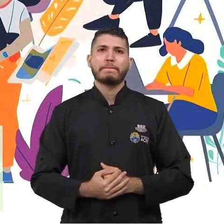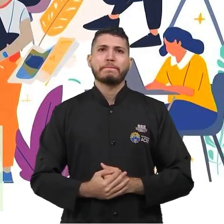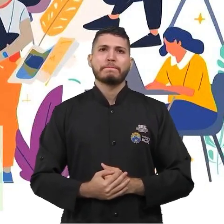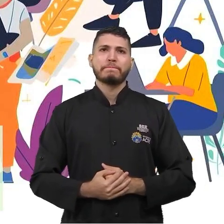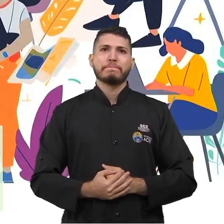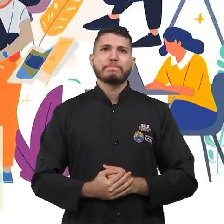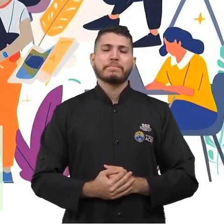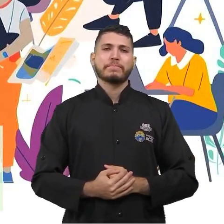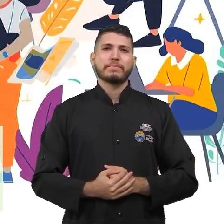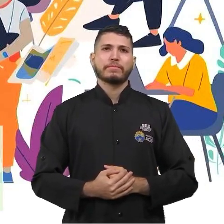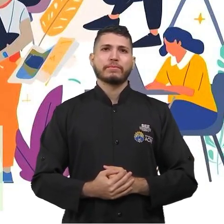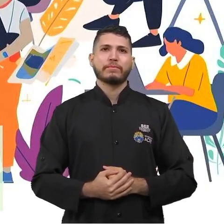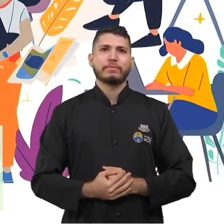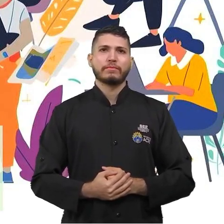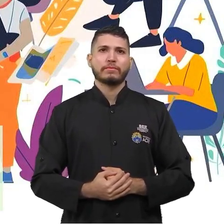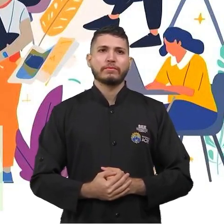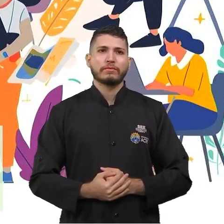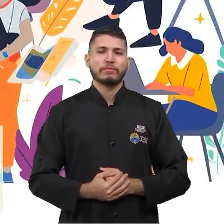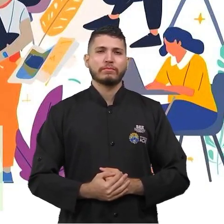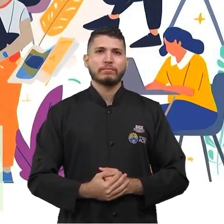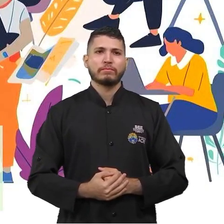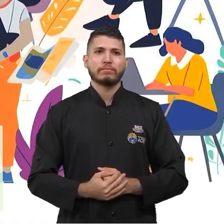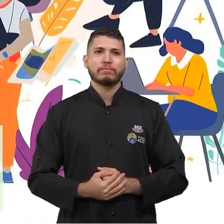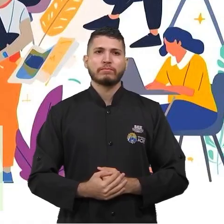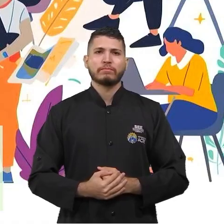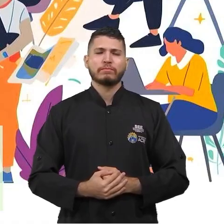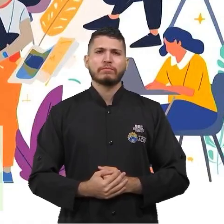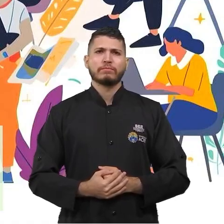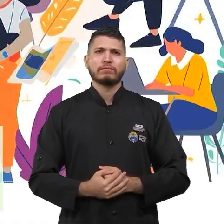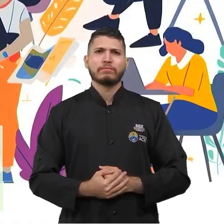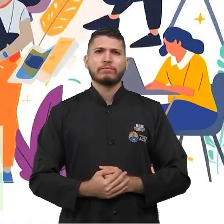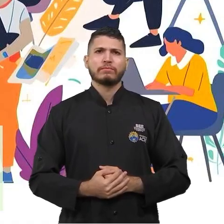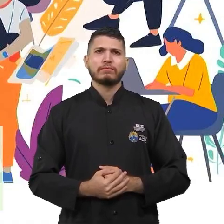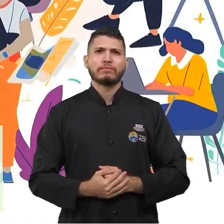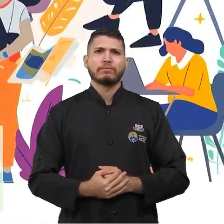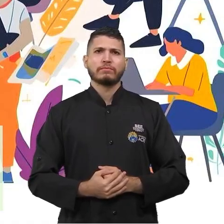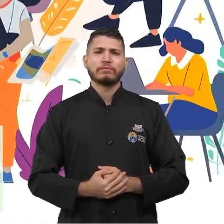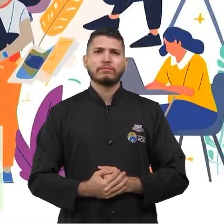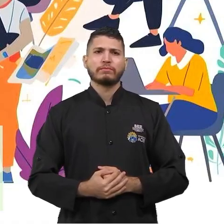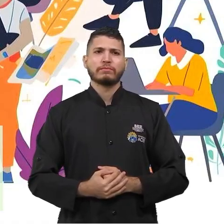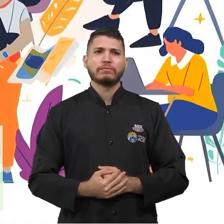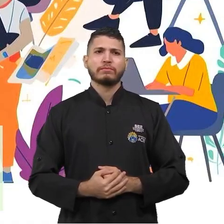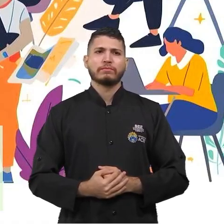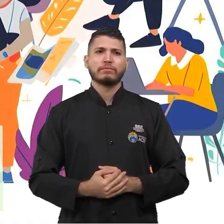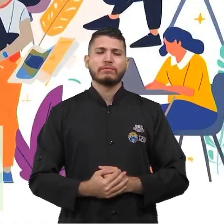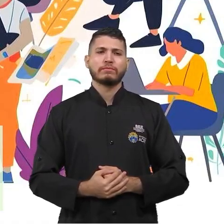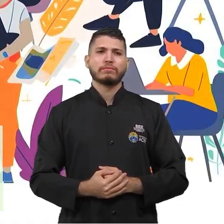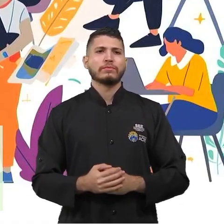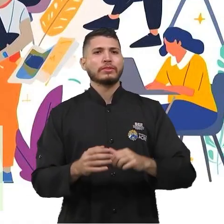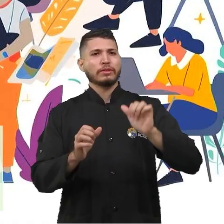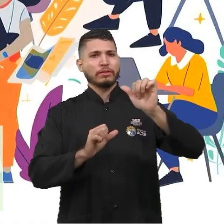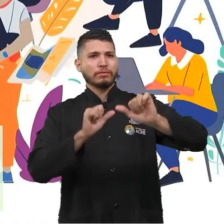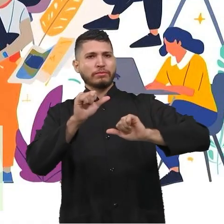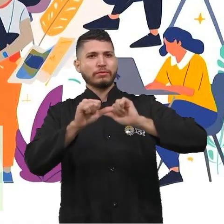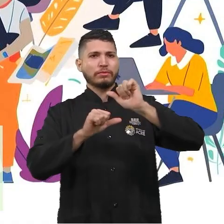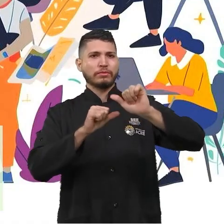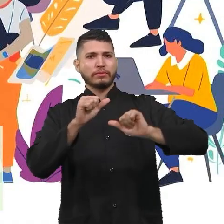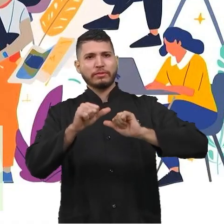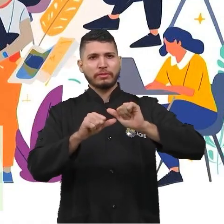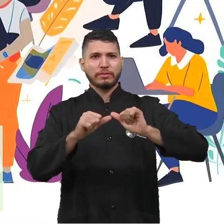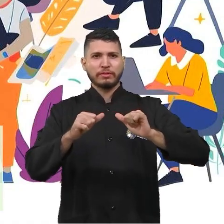chamar a atenção de vocês para um outro assunto, que é justamente essas mudanças, pessoal. Tudo isso que vem